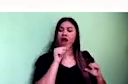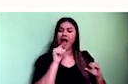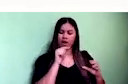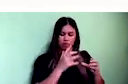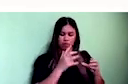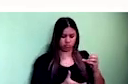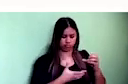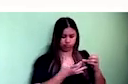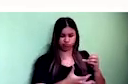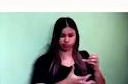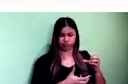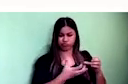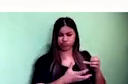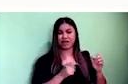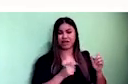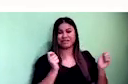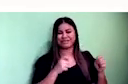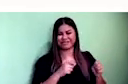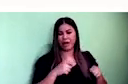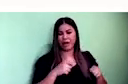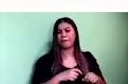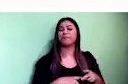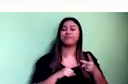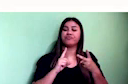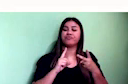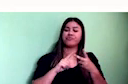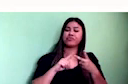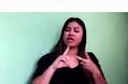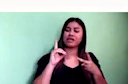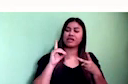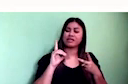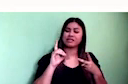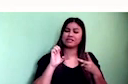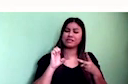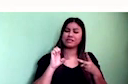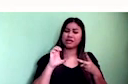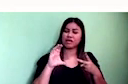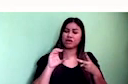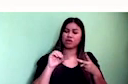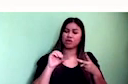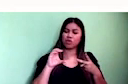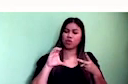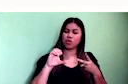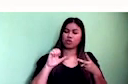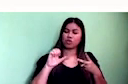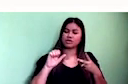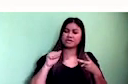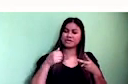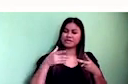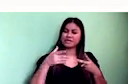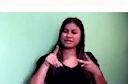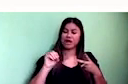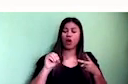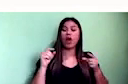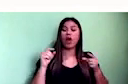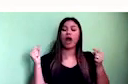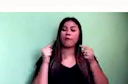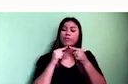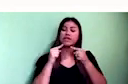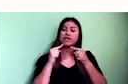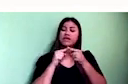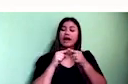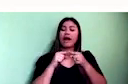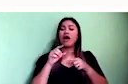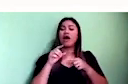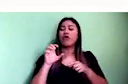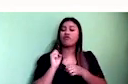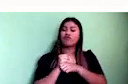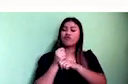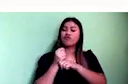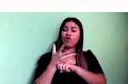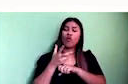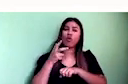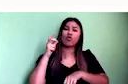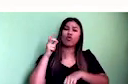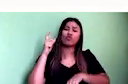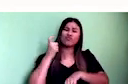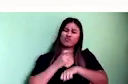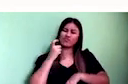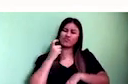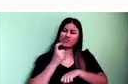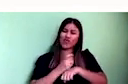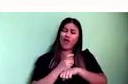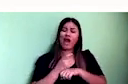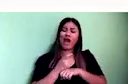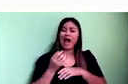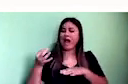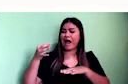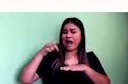A decocção já são para partes de plantas um pouco mais duras, então cascas, raízes, né? Algumas sementes, algumas